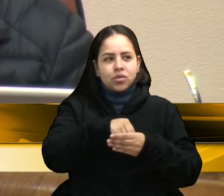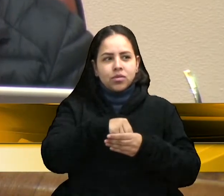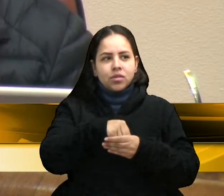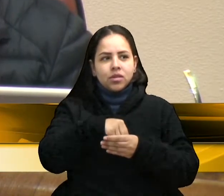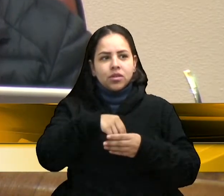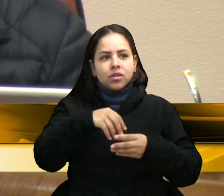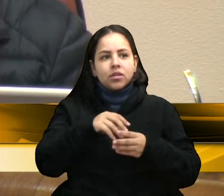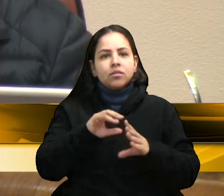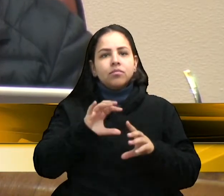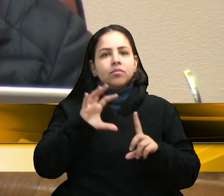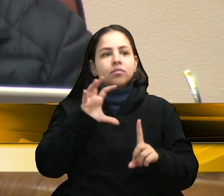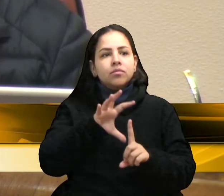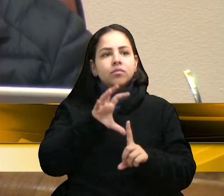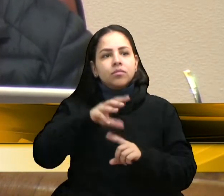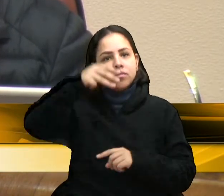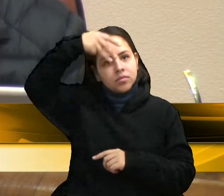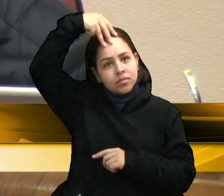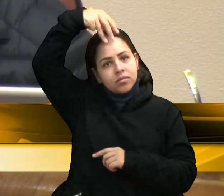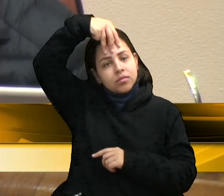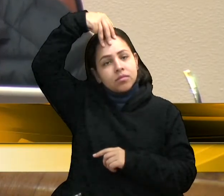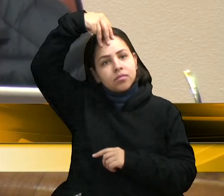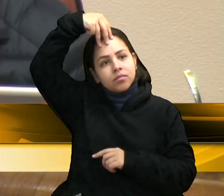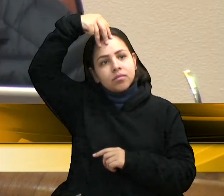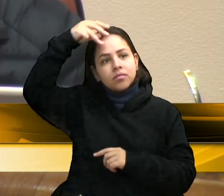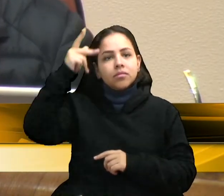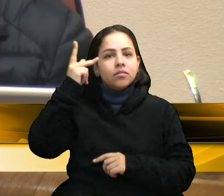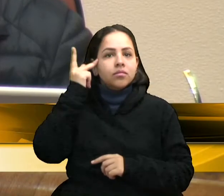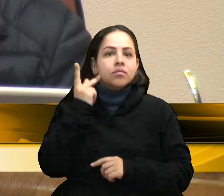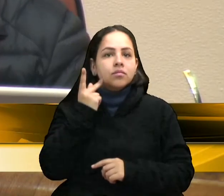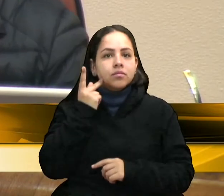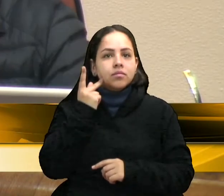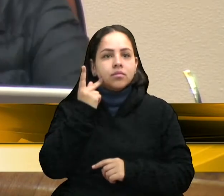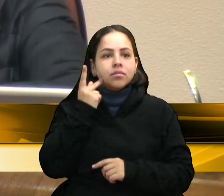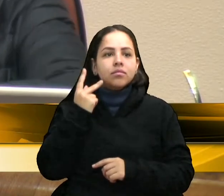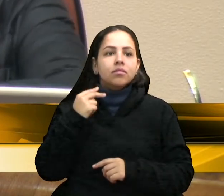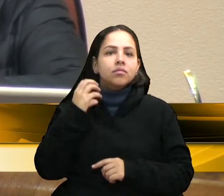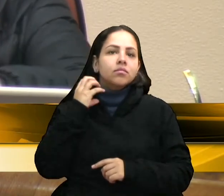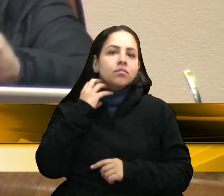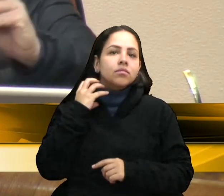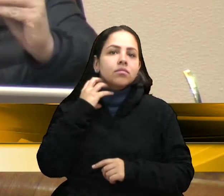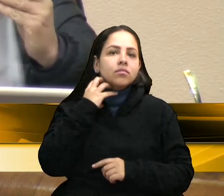Girardi, vereador Renato Nunes, vereador Ricardo Daneluz. Ausente a vereadora Denise Pessoa.